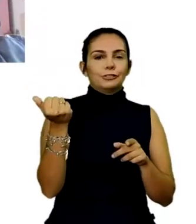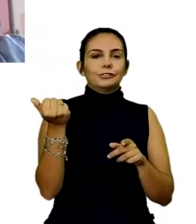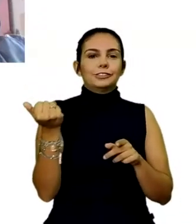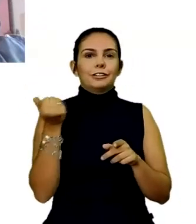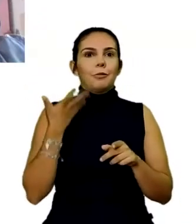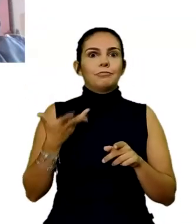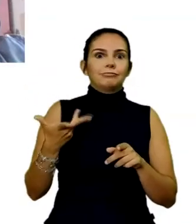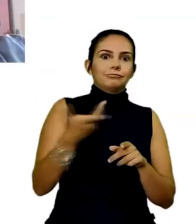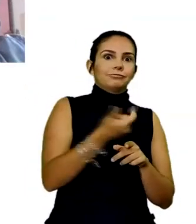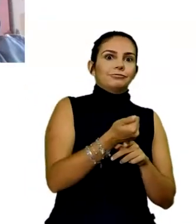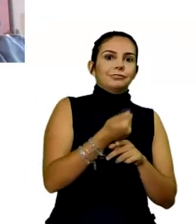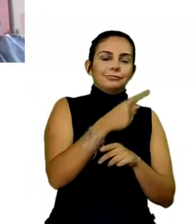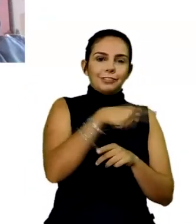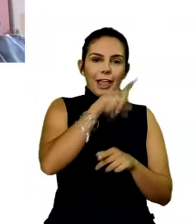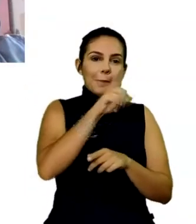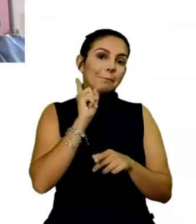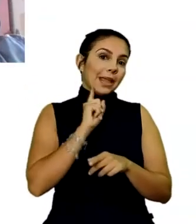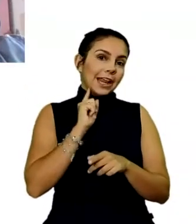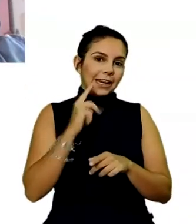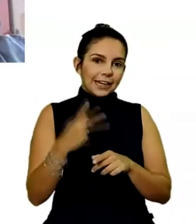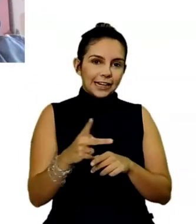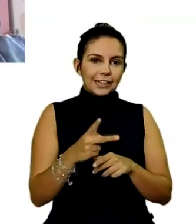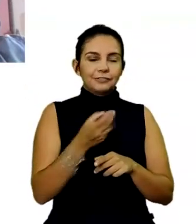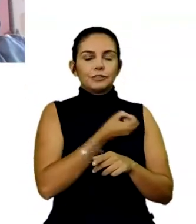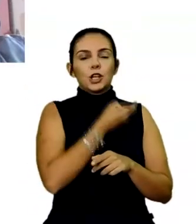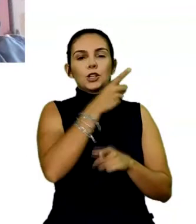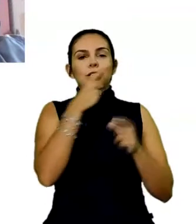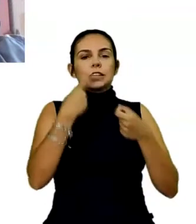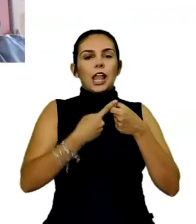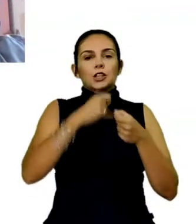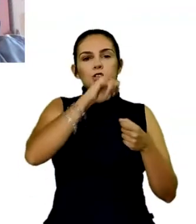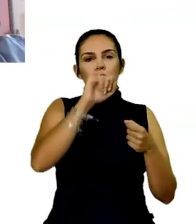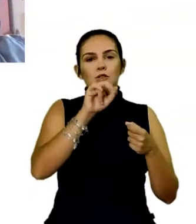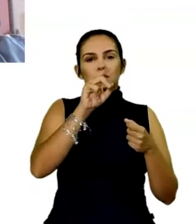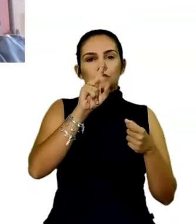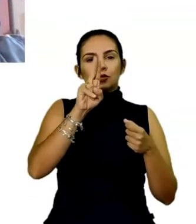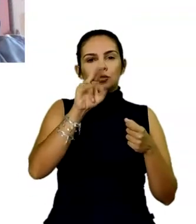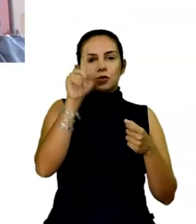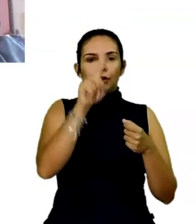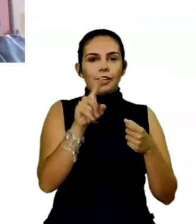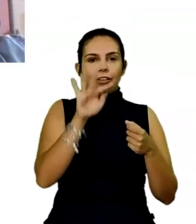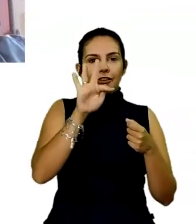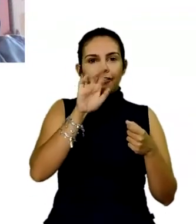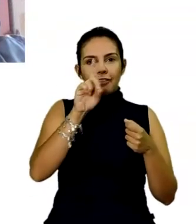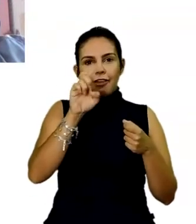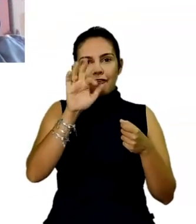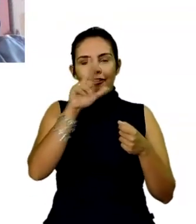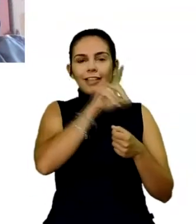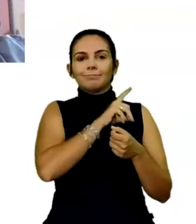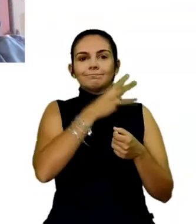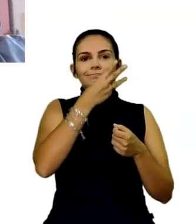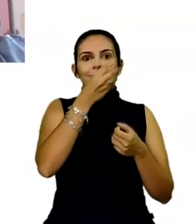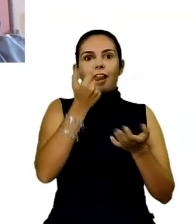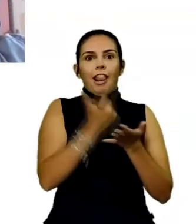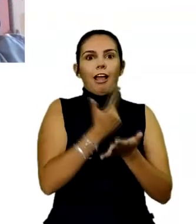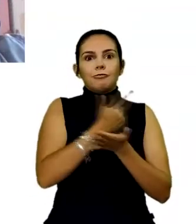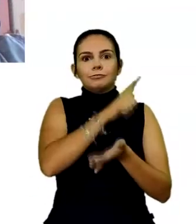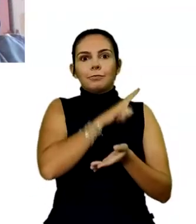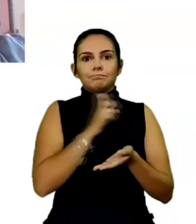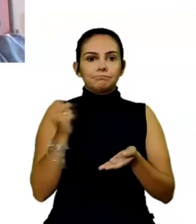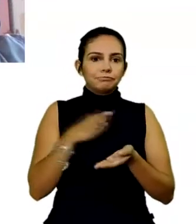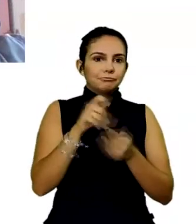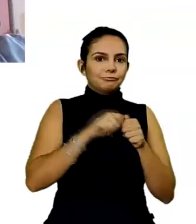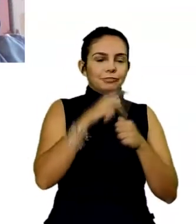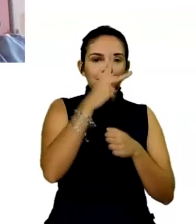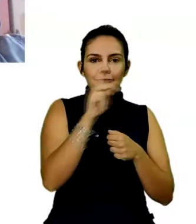da literatura brasileira. O casal que é mineiro, vive em Juiz de Fora, tem mais de 300 livros publicados, gente. Isso não